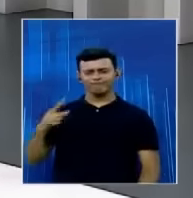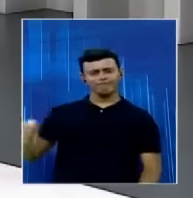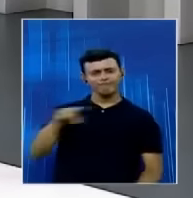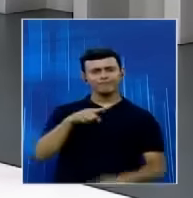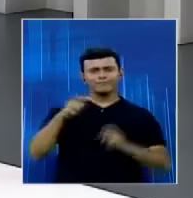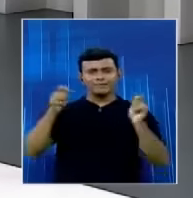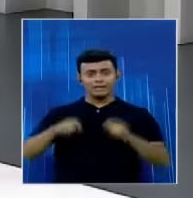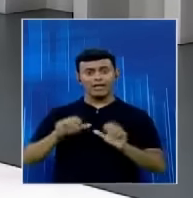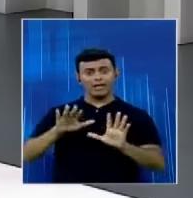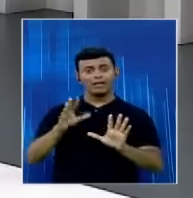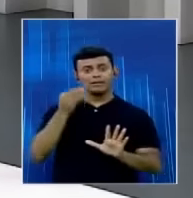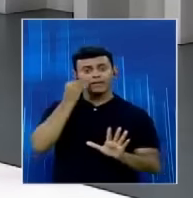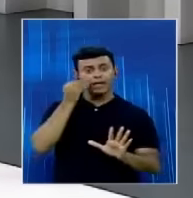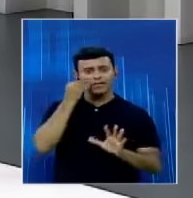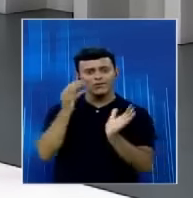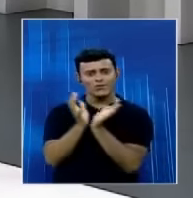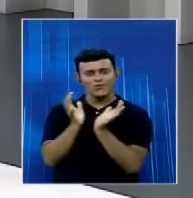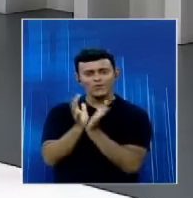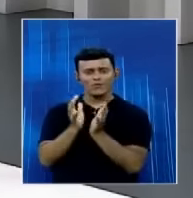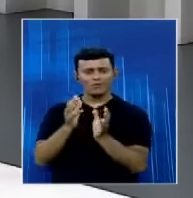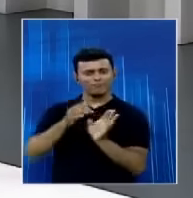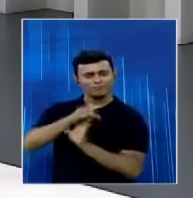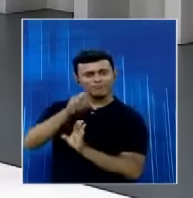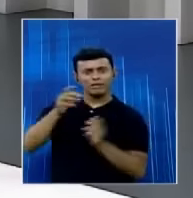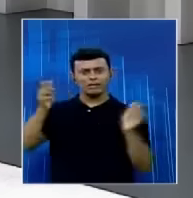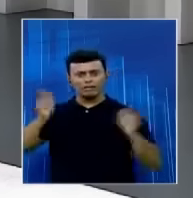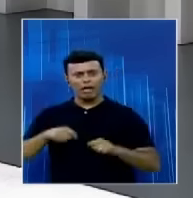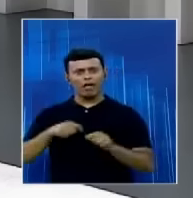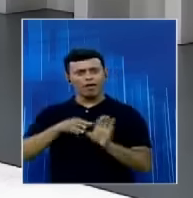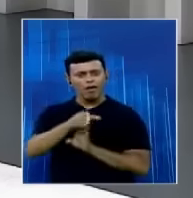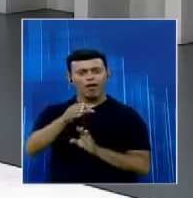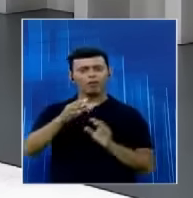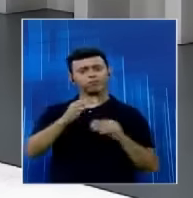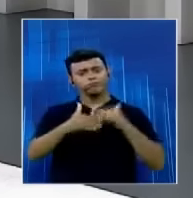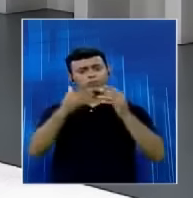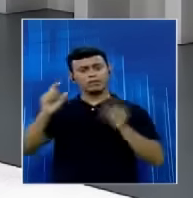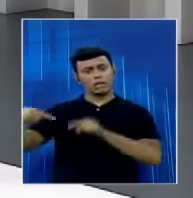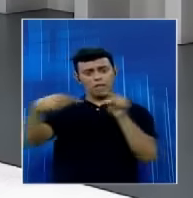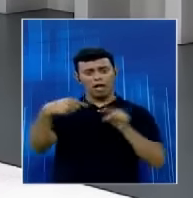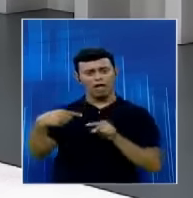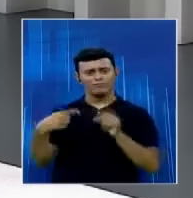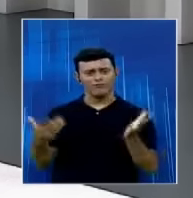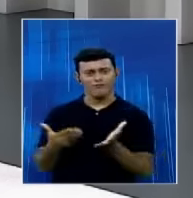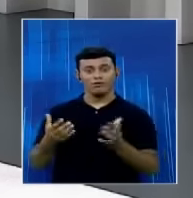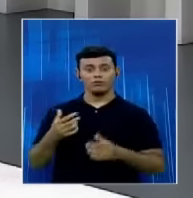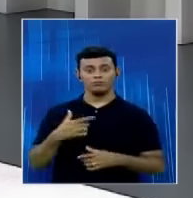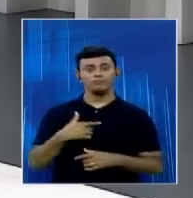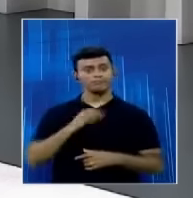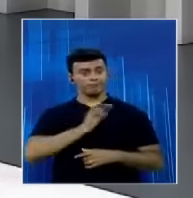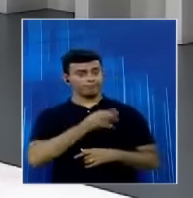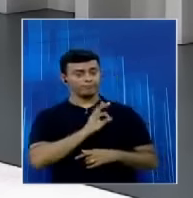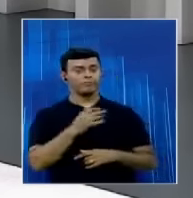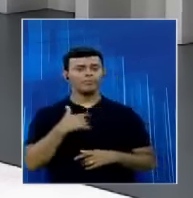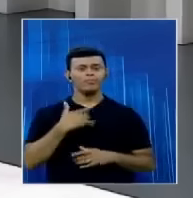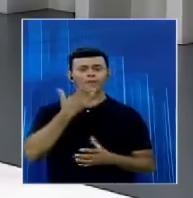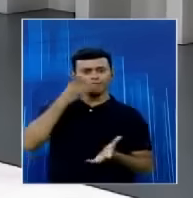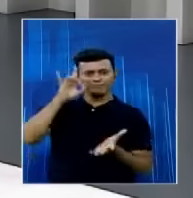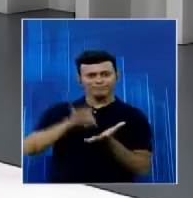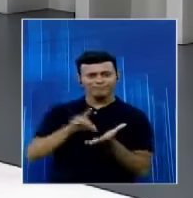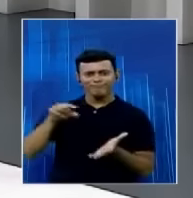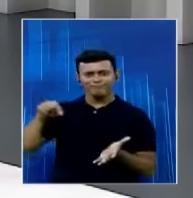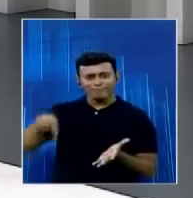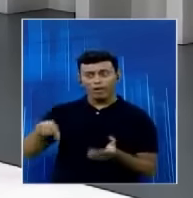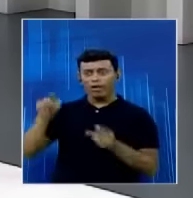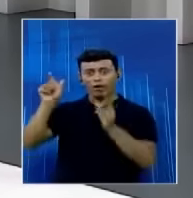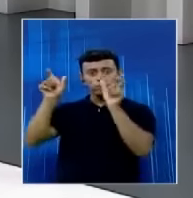o que tentam fazer as assessorias e foram bem sucedidas nesse aspecto no debate de hoje. A gente tinha comentado aqui antes que oficialmente